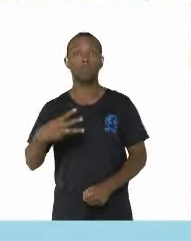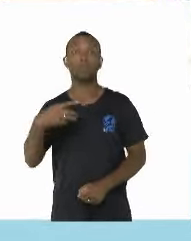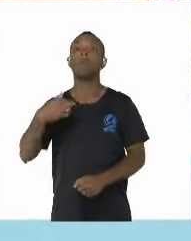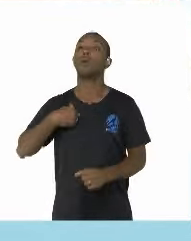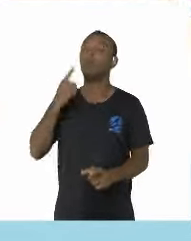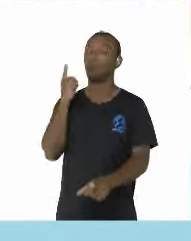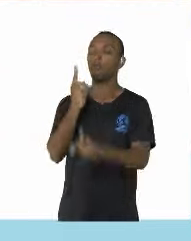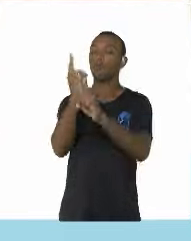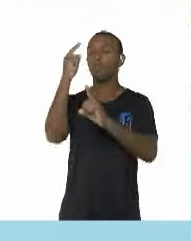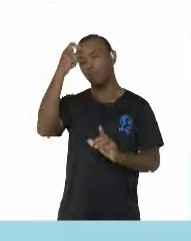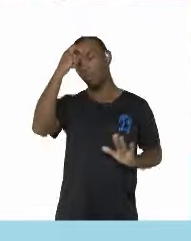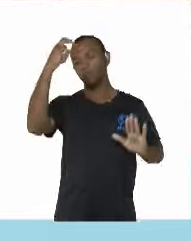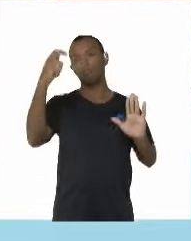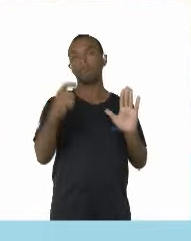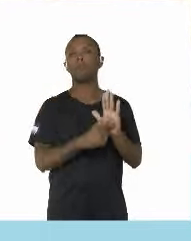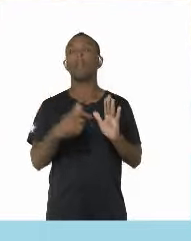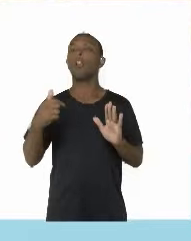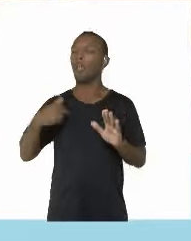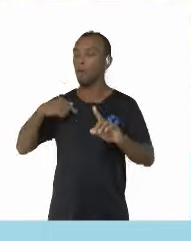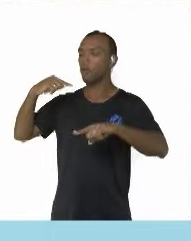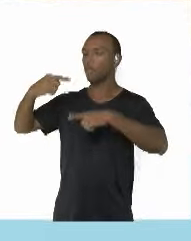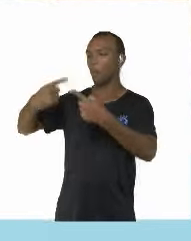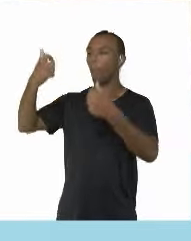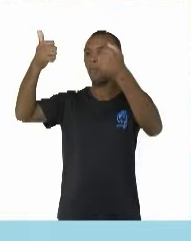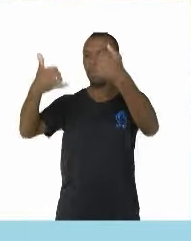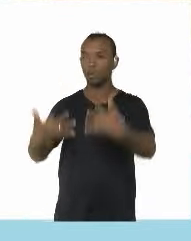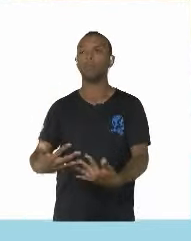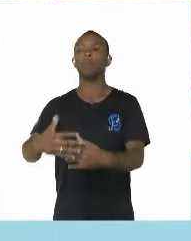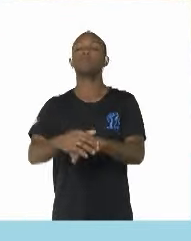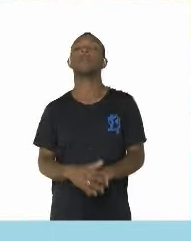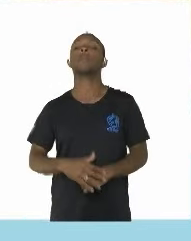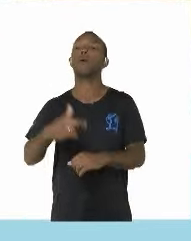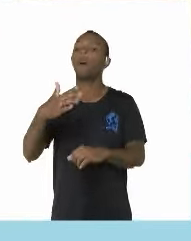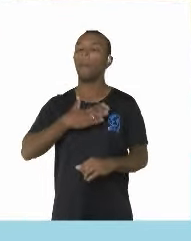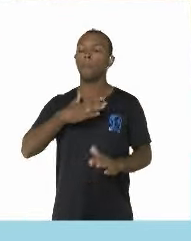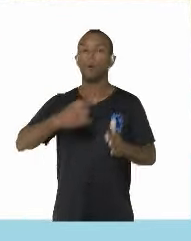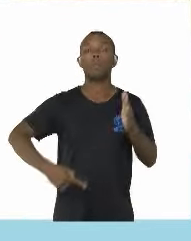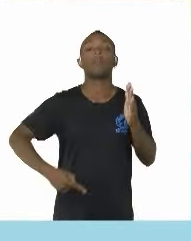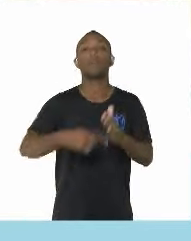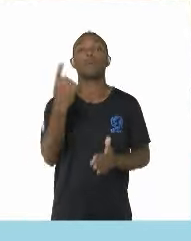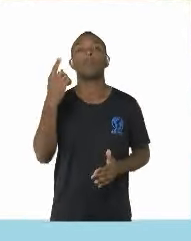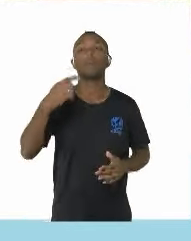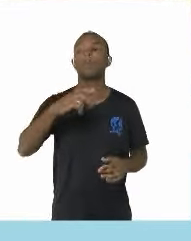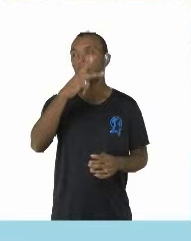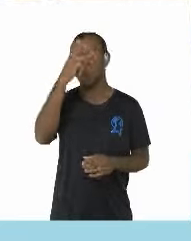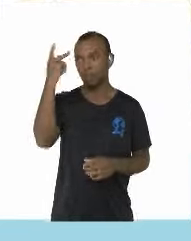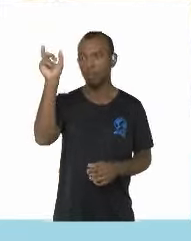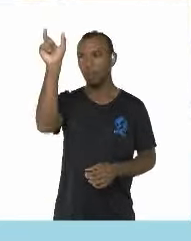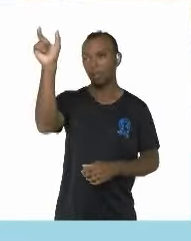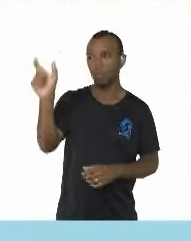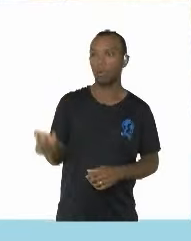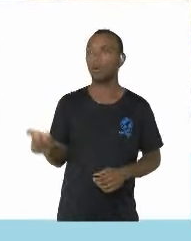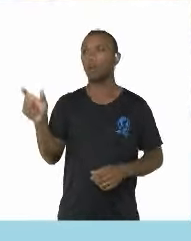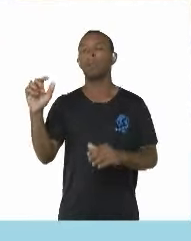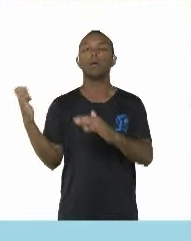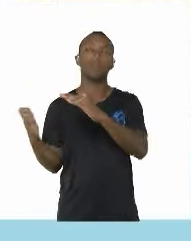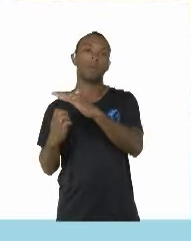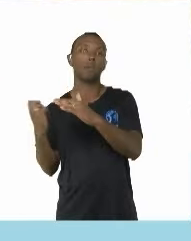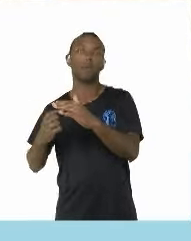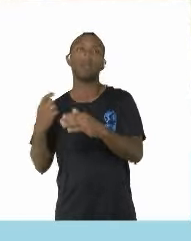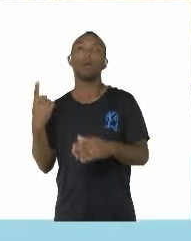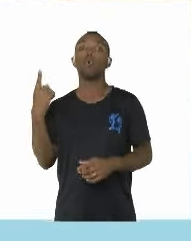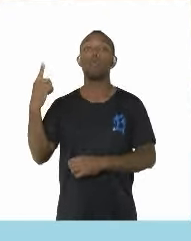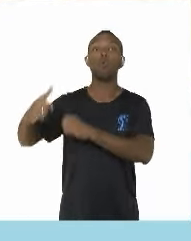e eu vou chegar lá. Bom, o meu primeiro cliente, a Sacian Candle, é uma marca de velas, né, e na época ela tinha 1 ano de